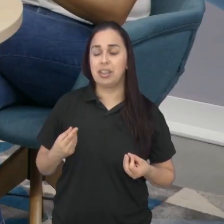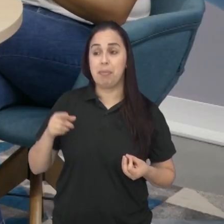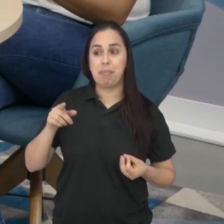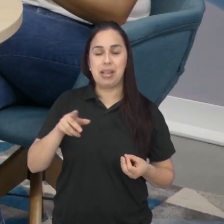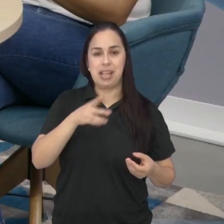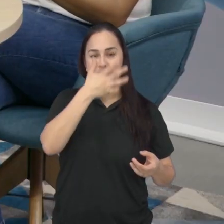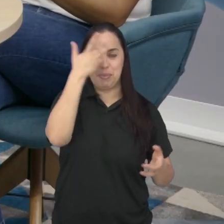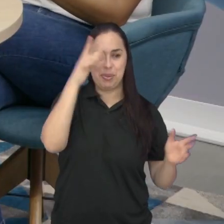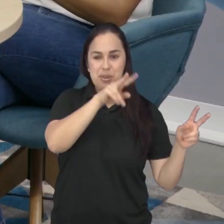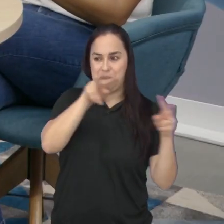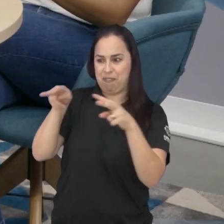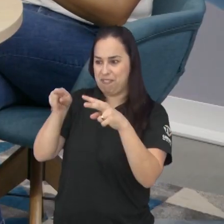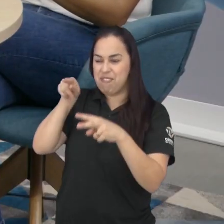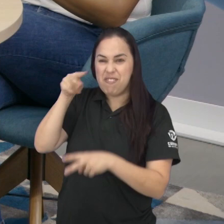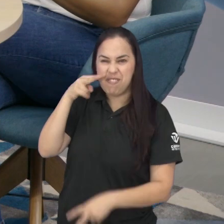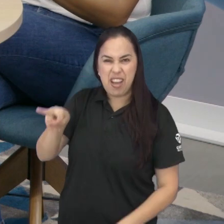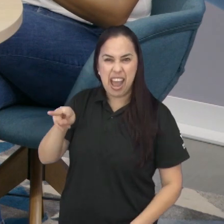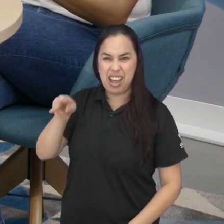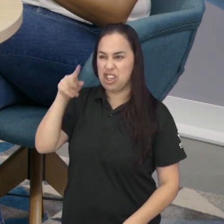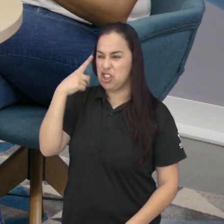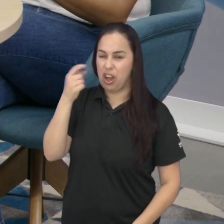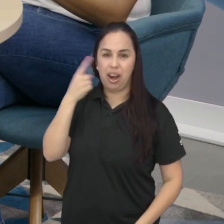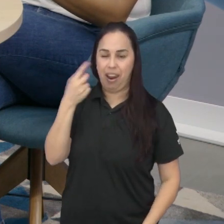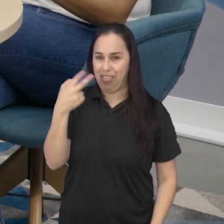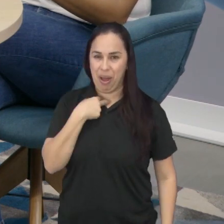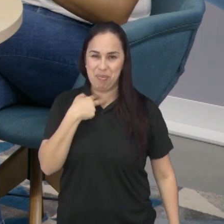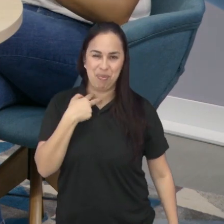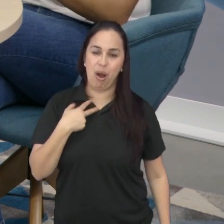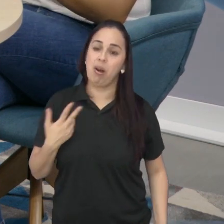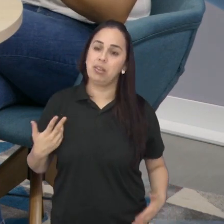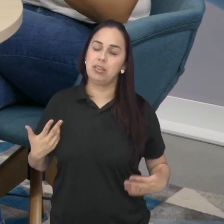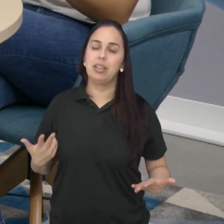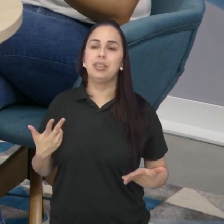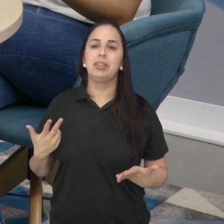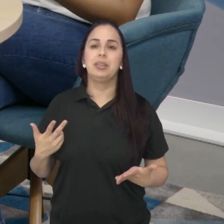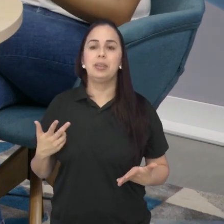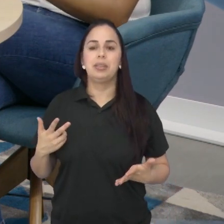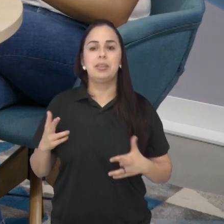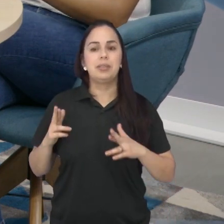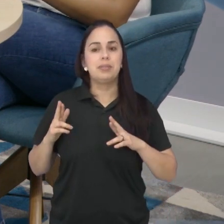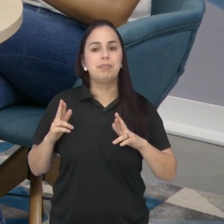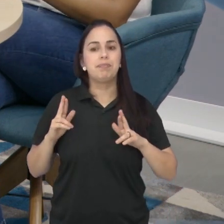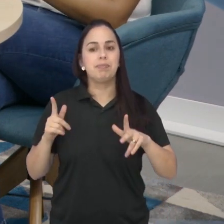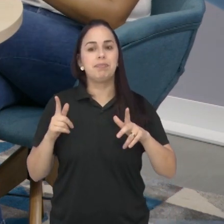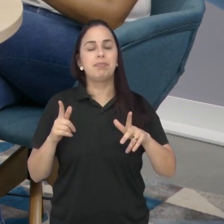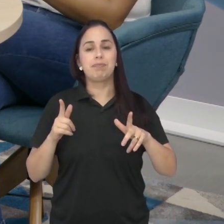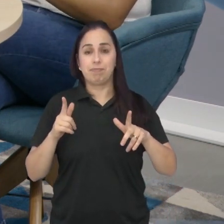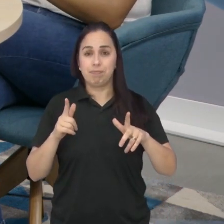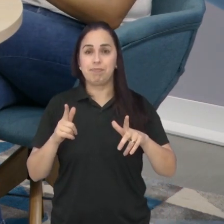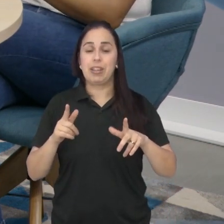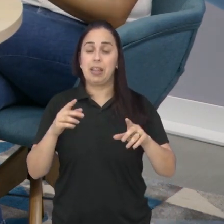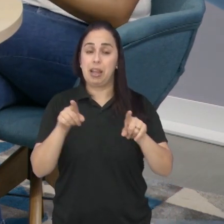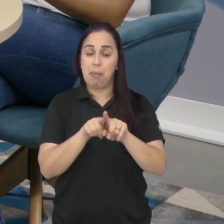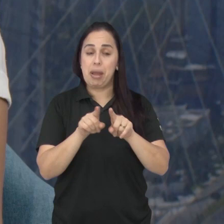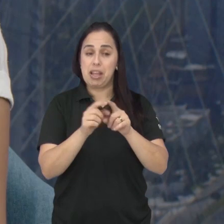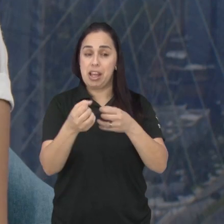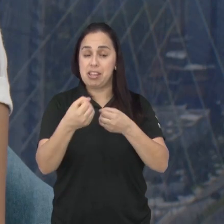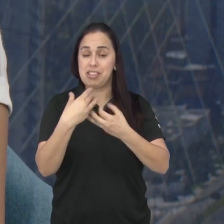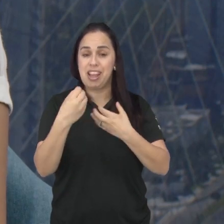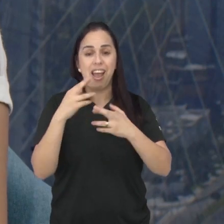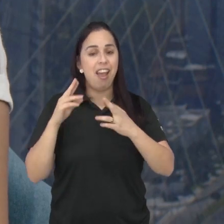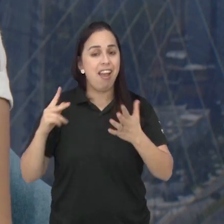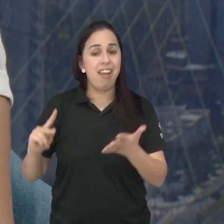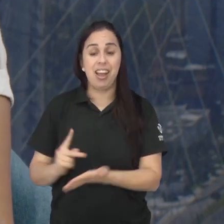ser visto publicamente chorando, né? Então a gente tem estruturas educativas ainda muito perversas que